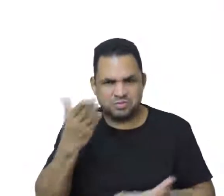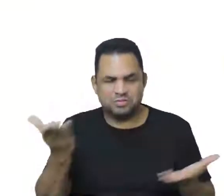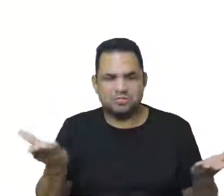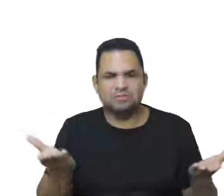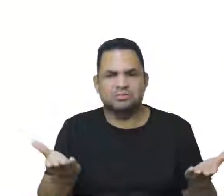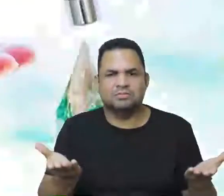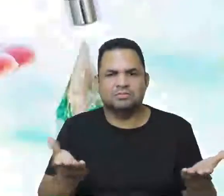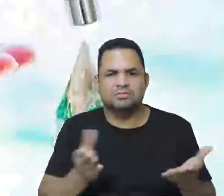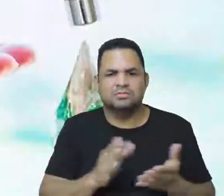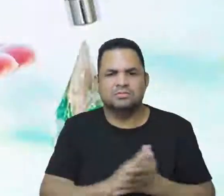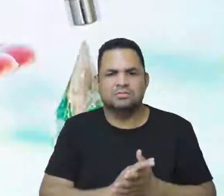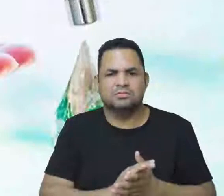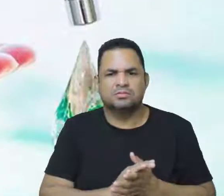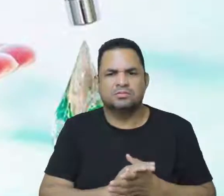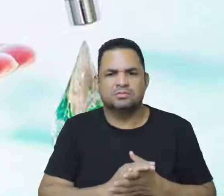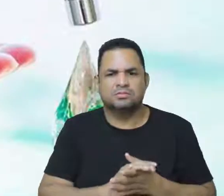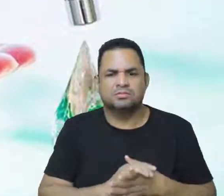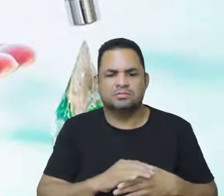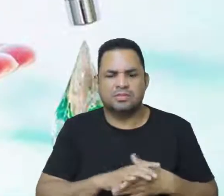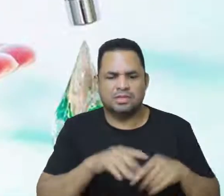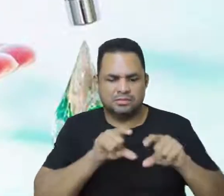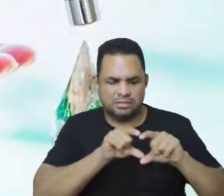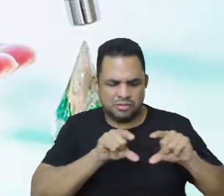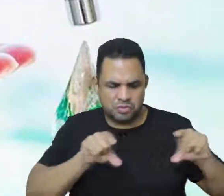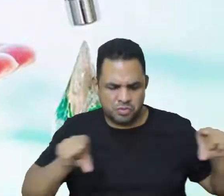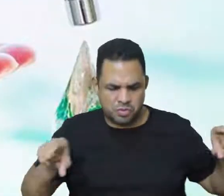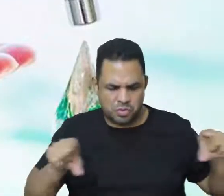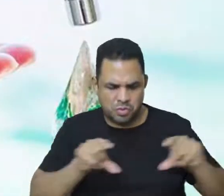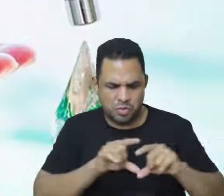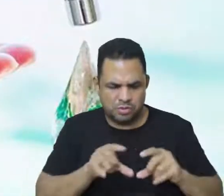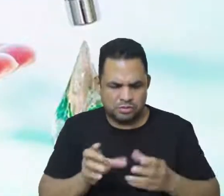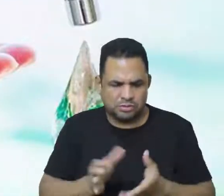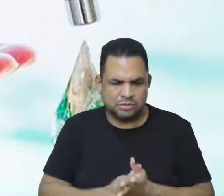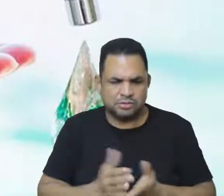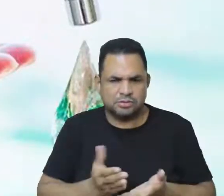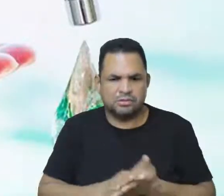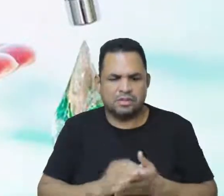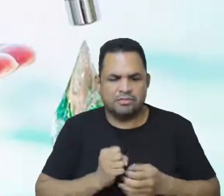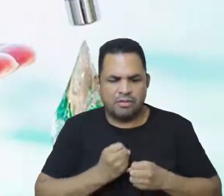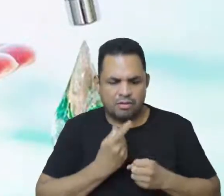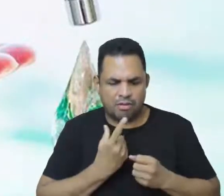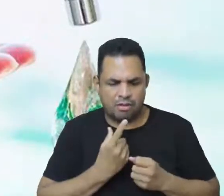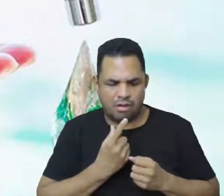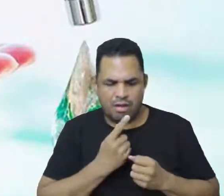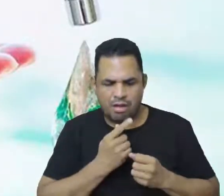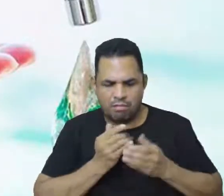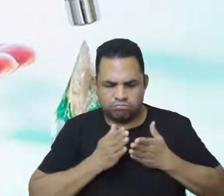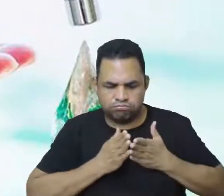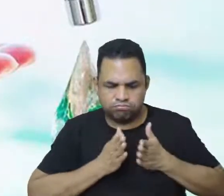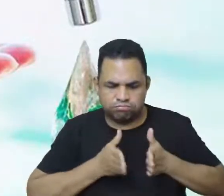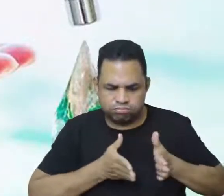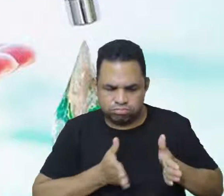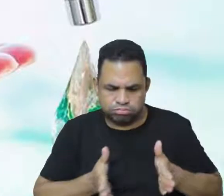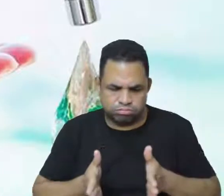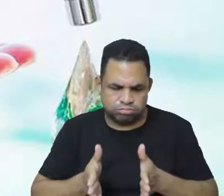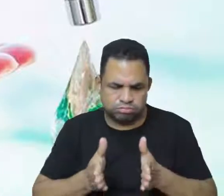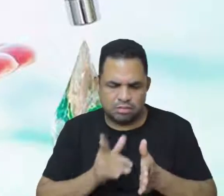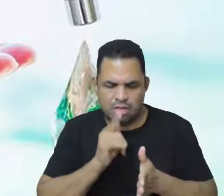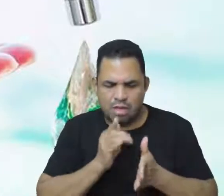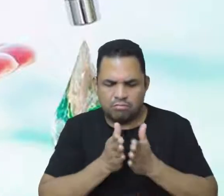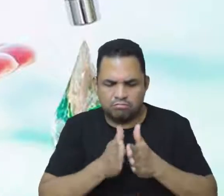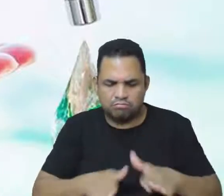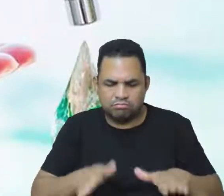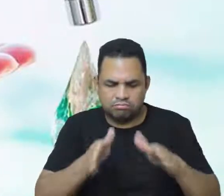tá? Nas redes de drenagem que vão desaguar nos